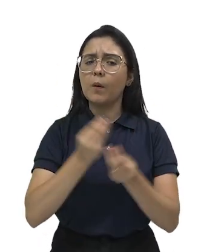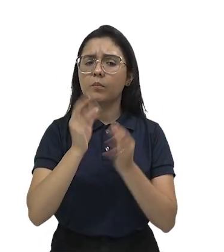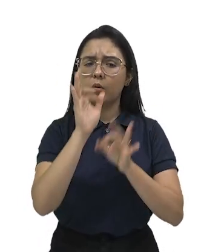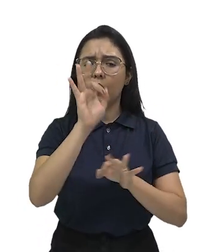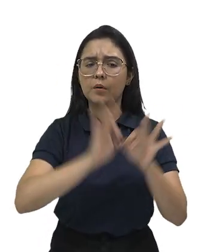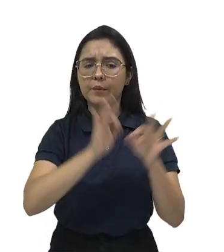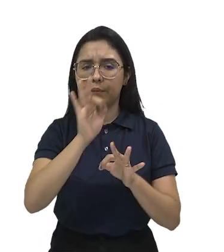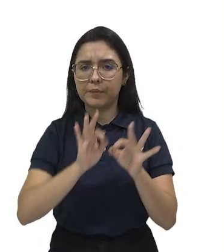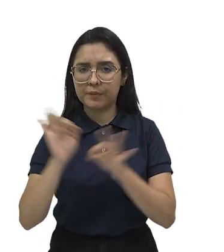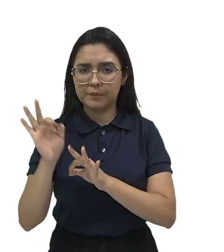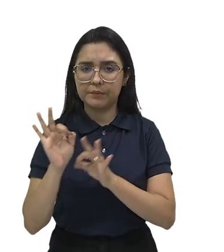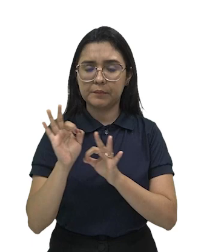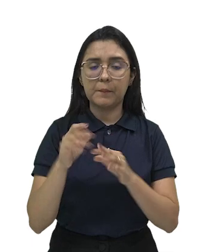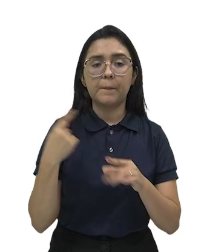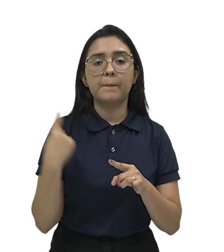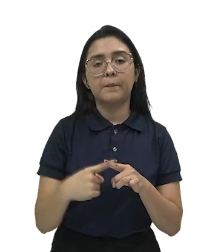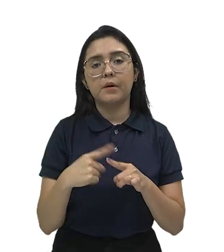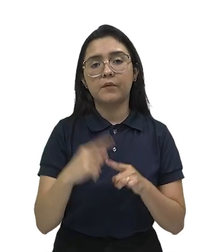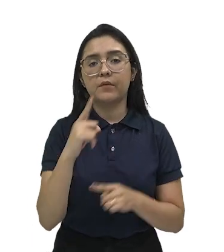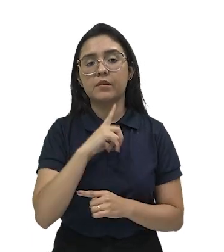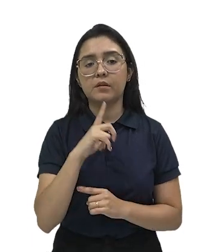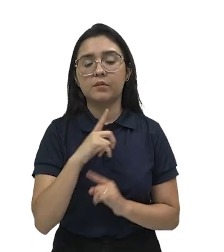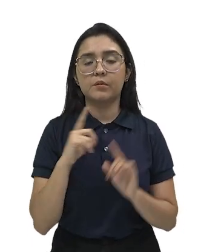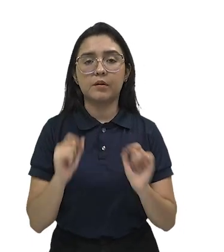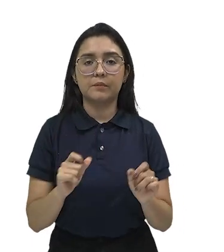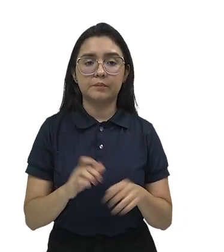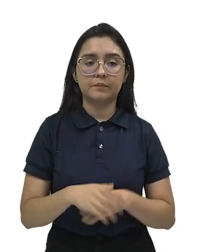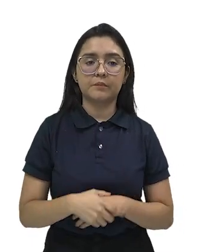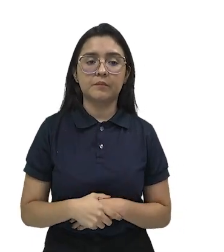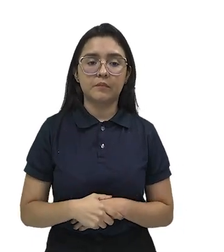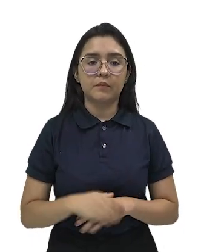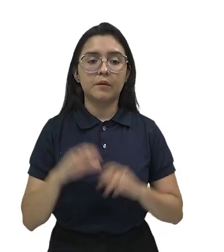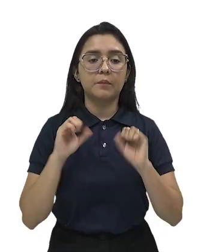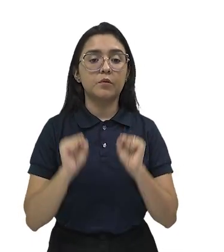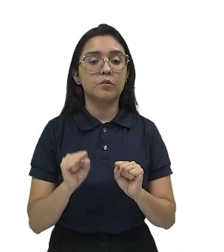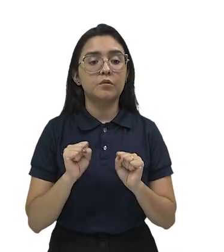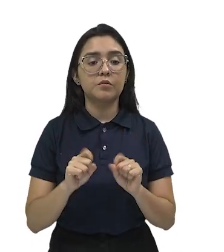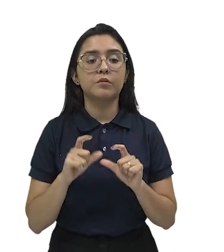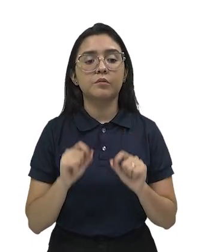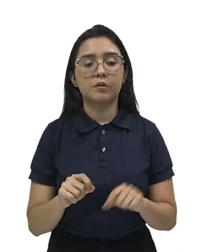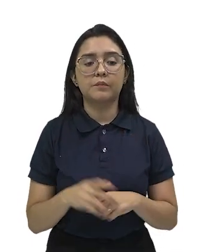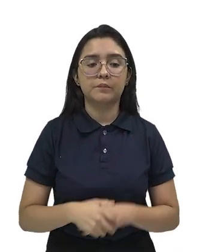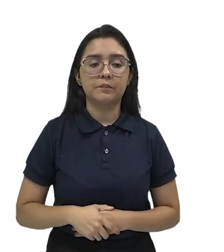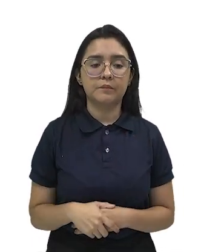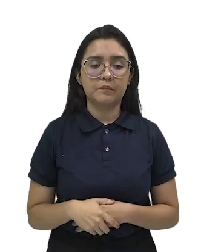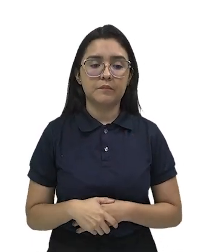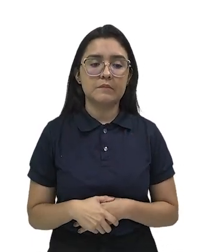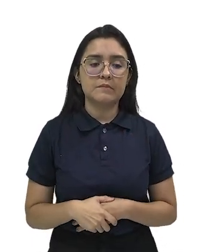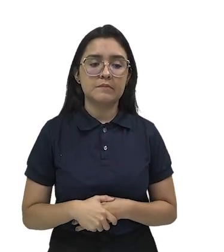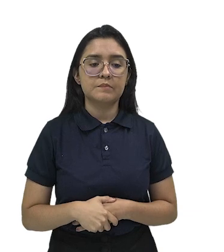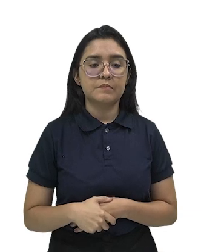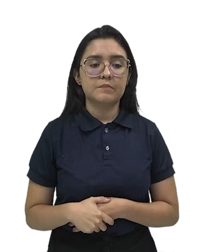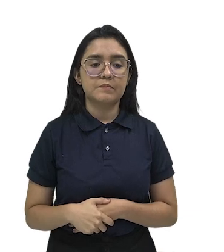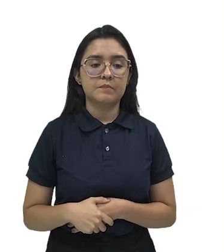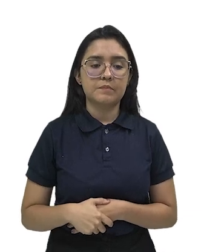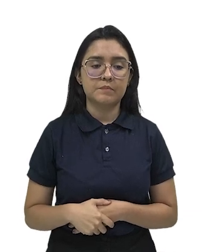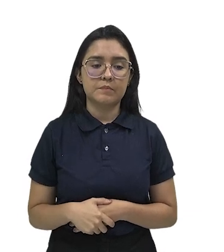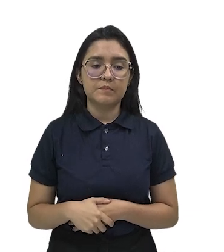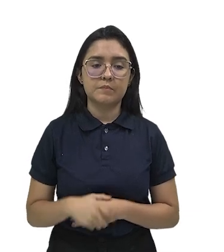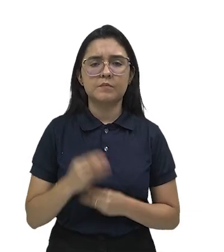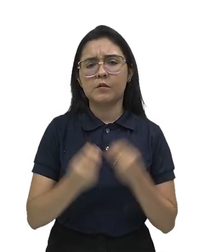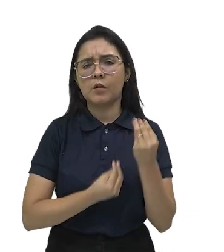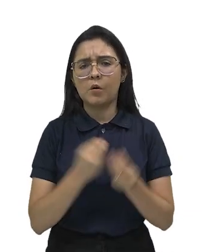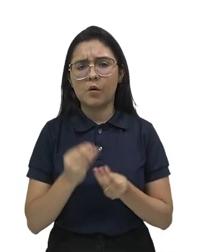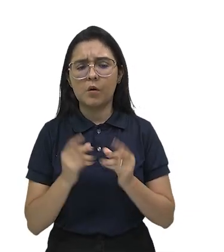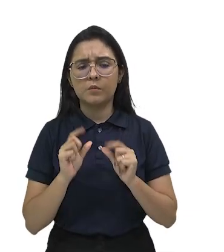ficaria. Porque eu teria, olha lá, você poderia compor, olha lá. Tem 3, né? Como é que ficaria, professor,